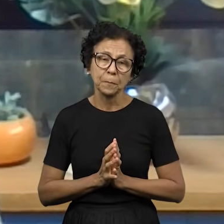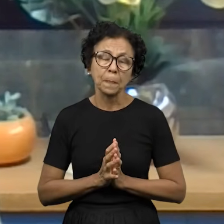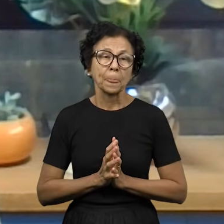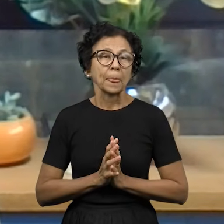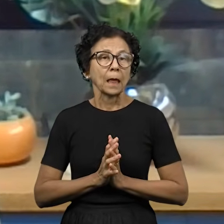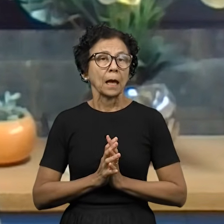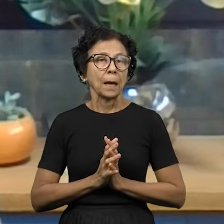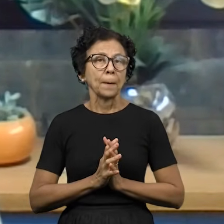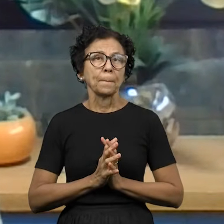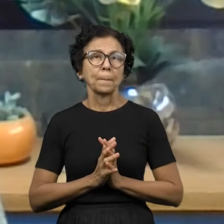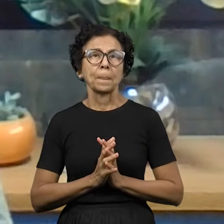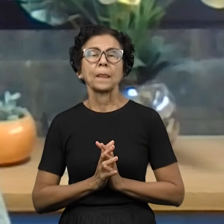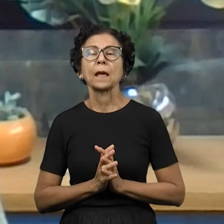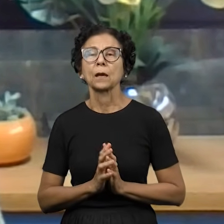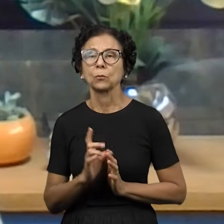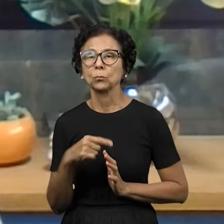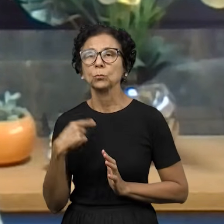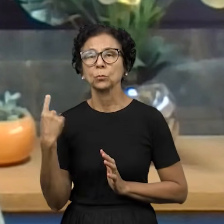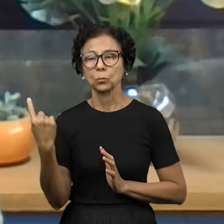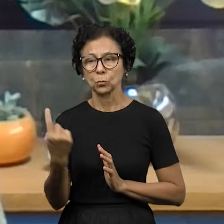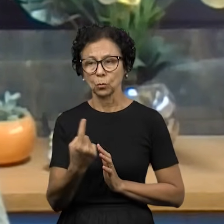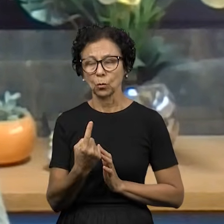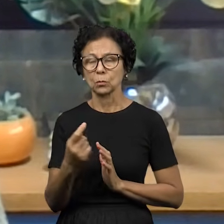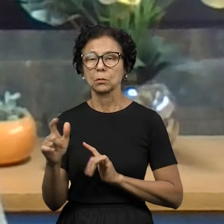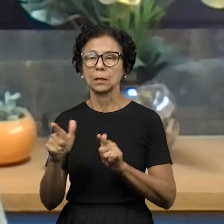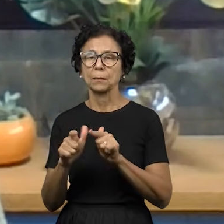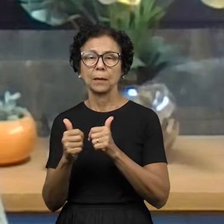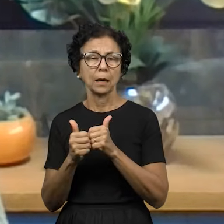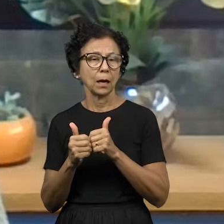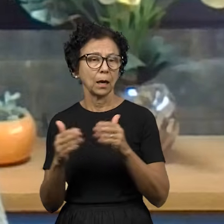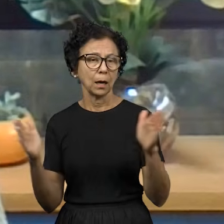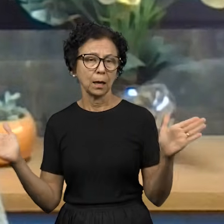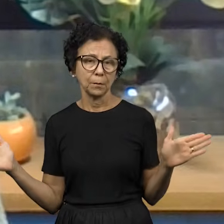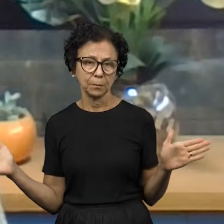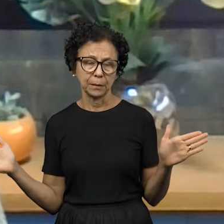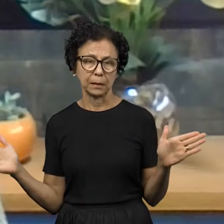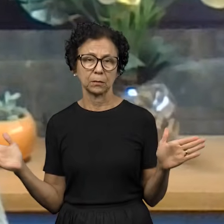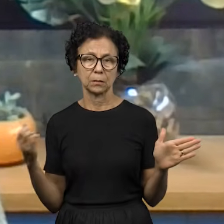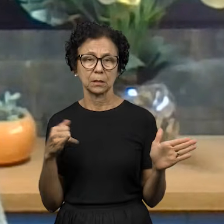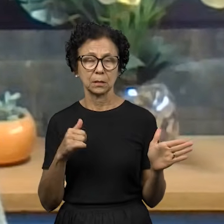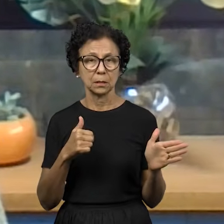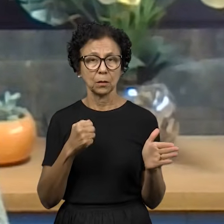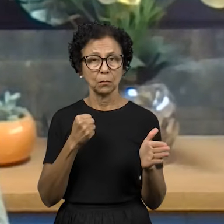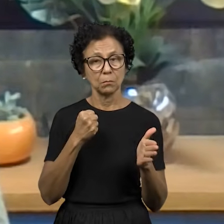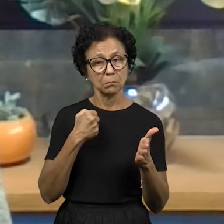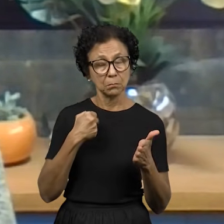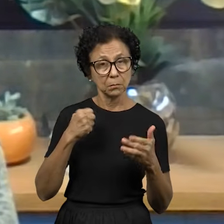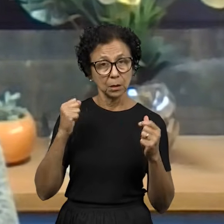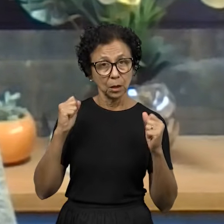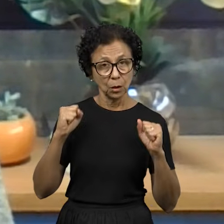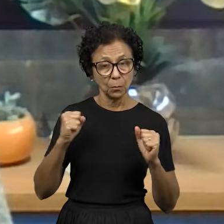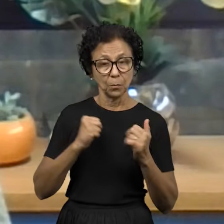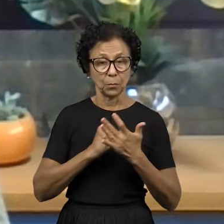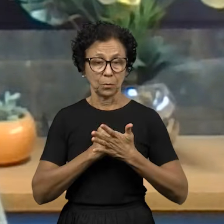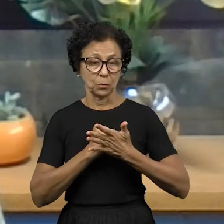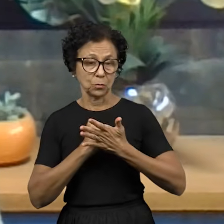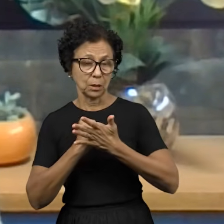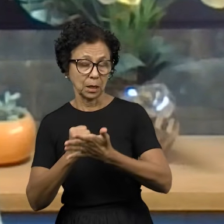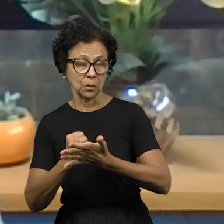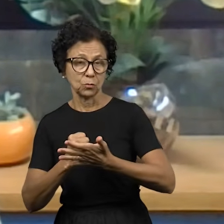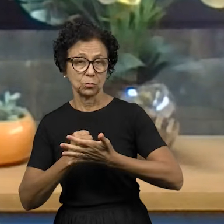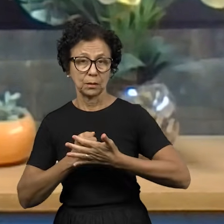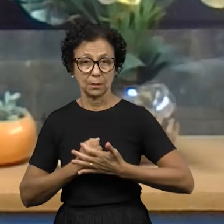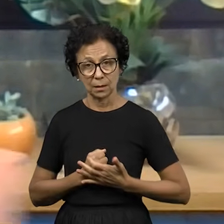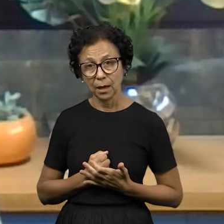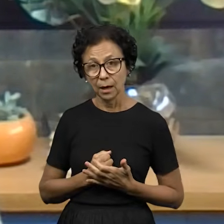fechar, engessar o nosso trabalho. É bom senso. Se eu posso auxiliar e como membro da igreja eu